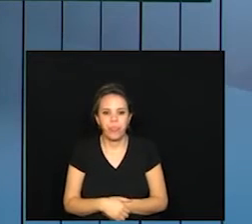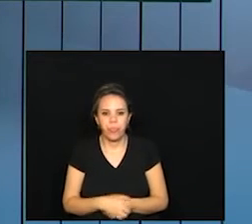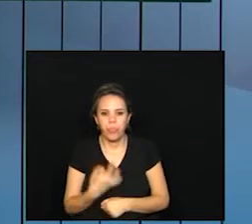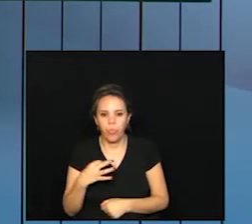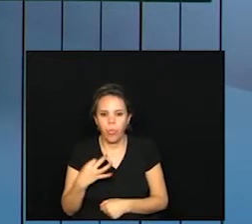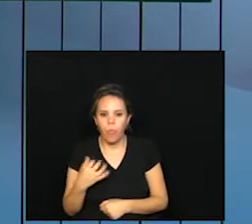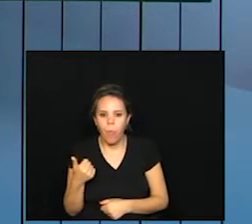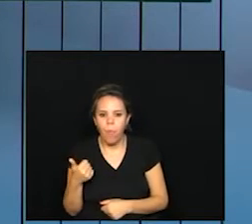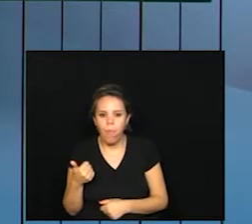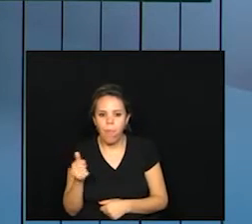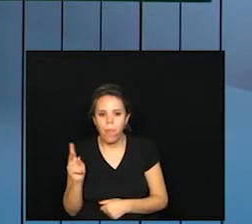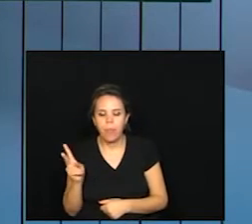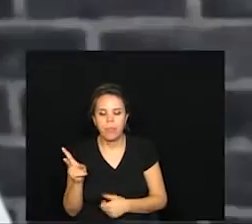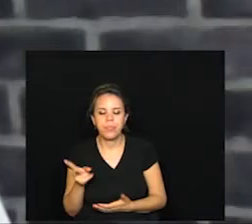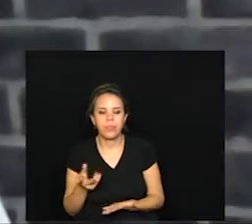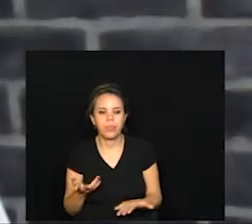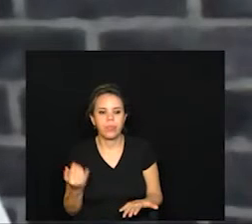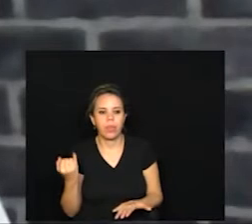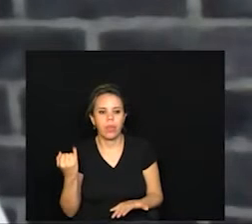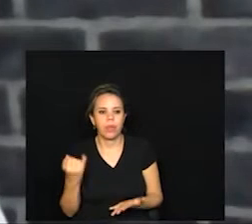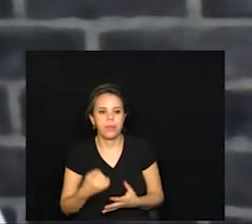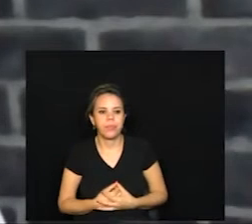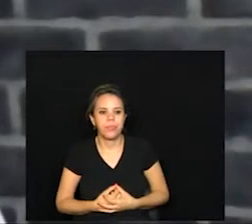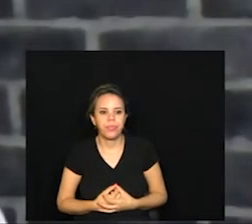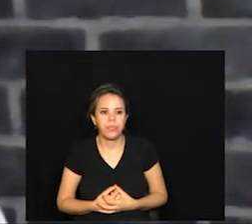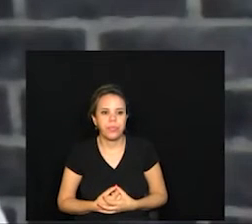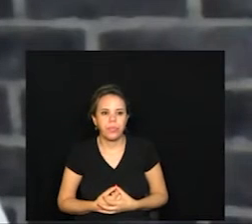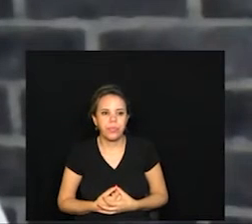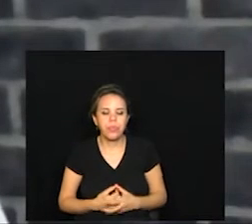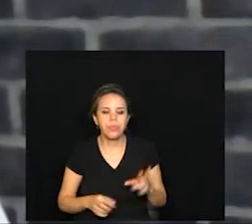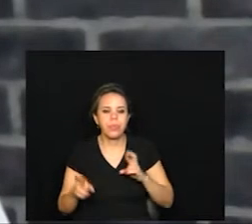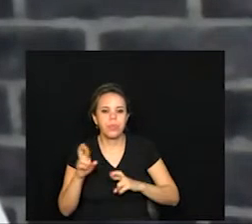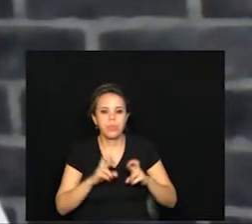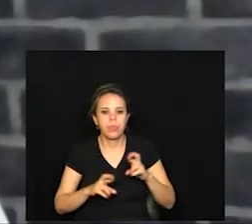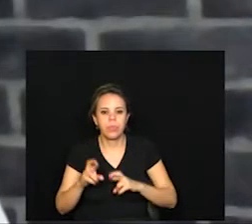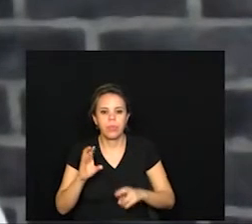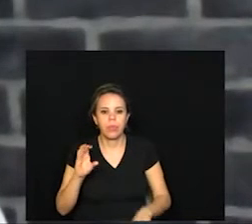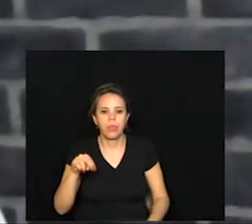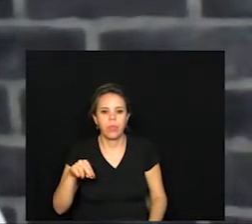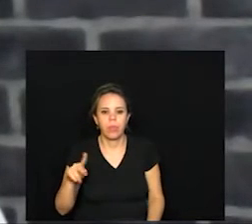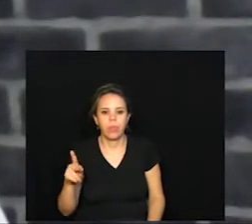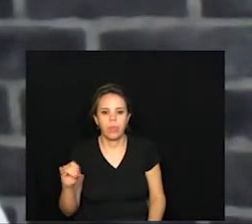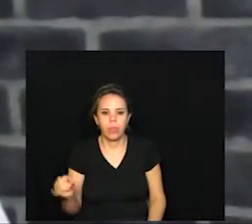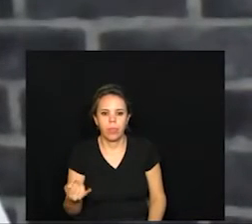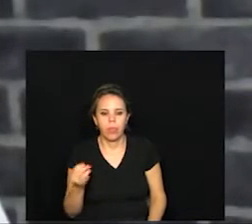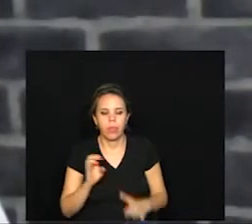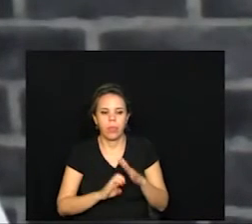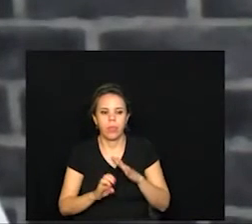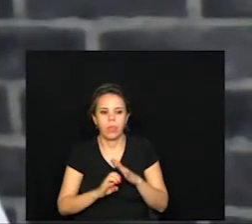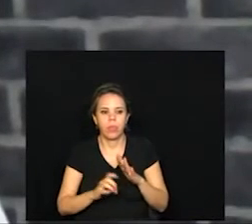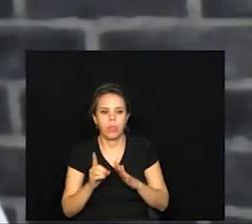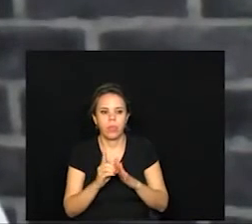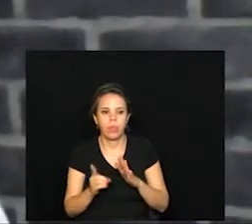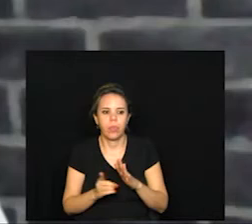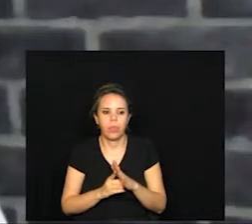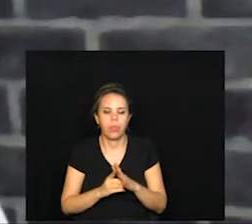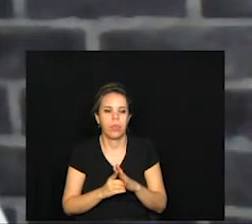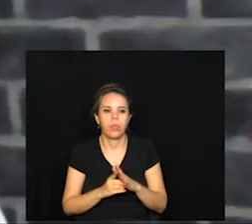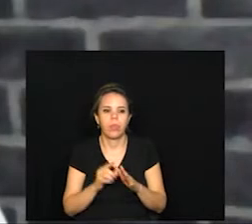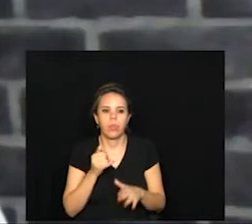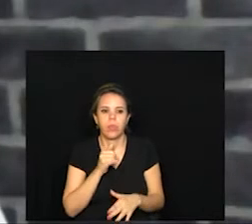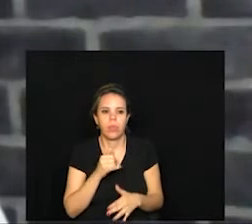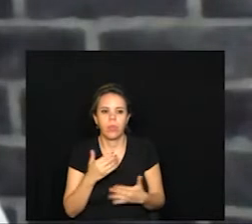Perfeito, Gabriel. Isso mesmo. É importante que ele verifique o CNPJ da empresa. O decreto do comércio